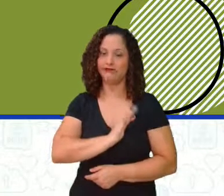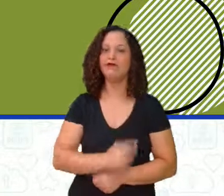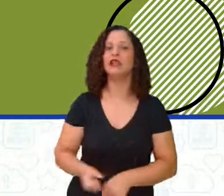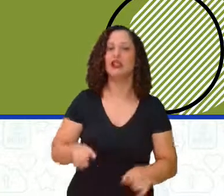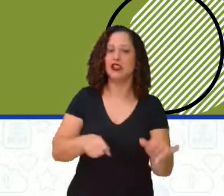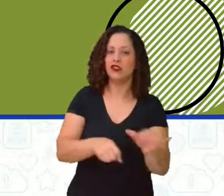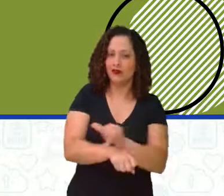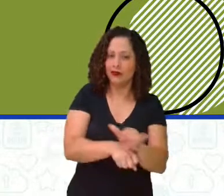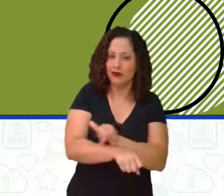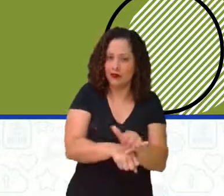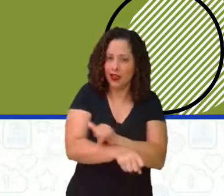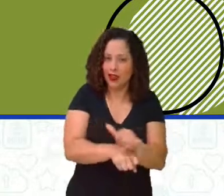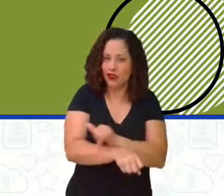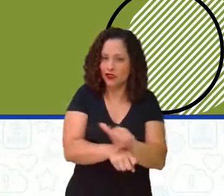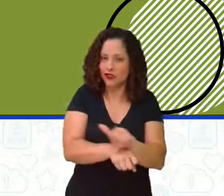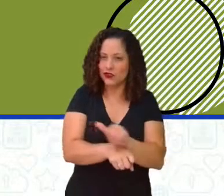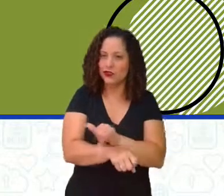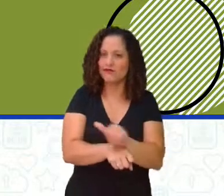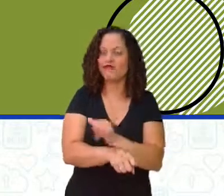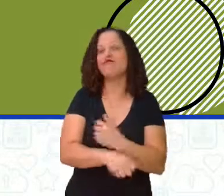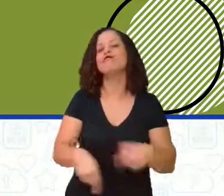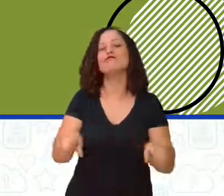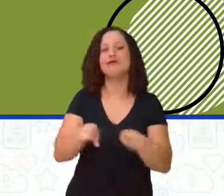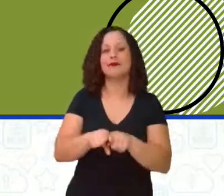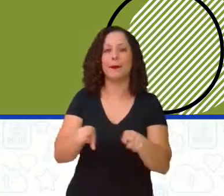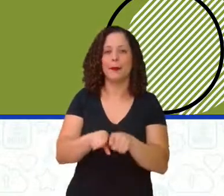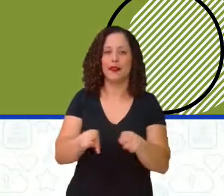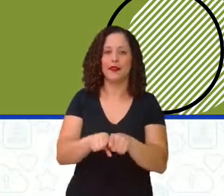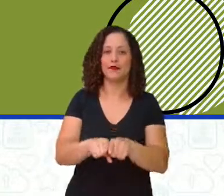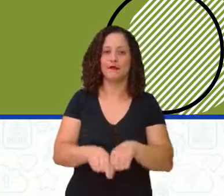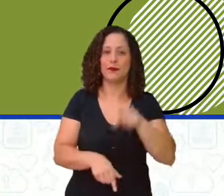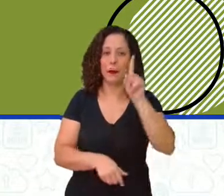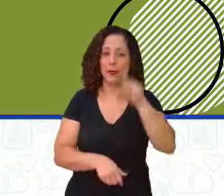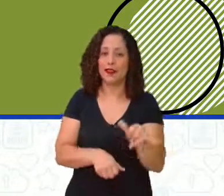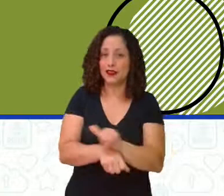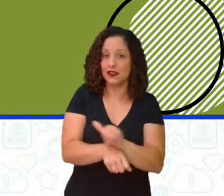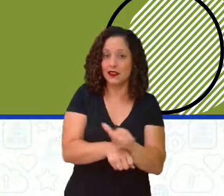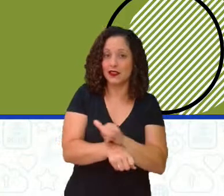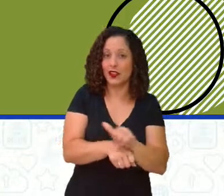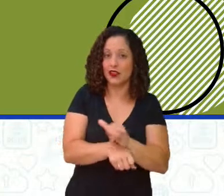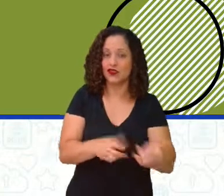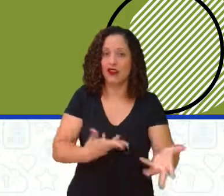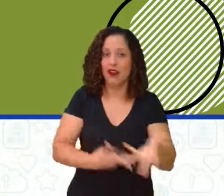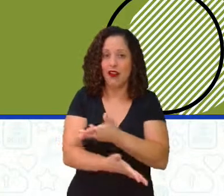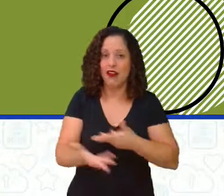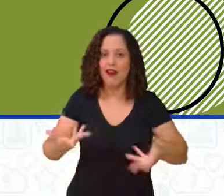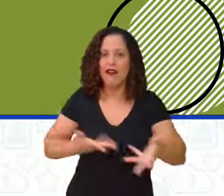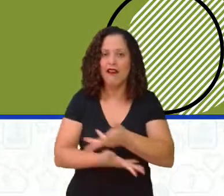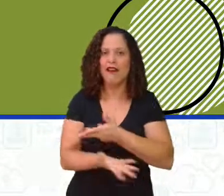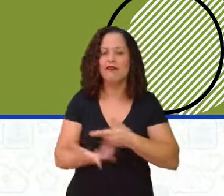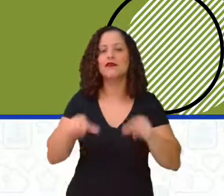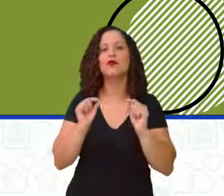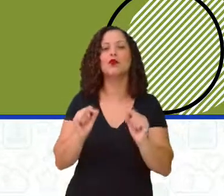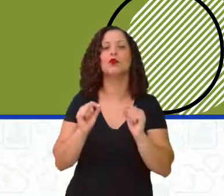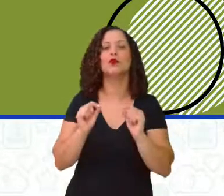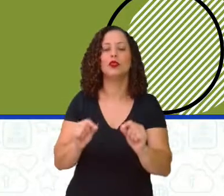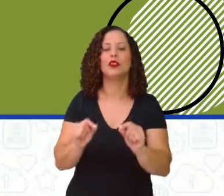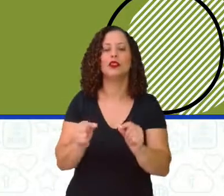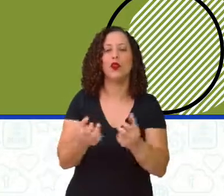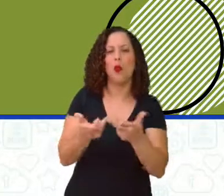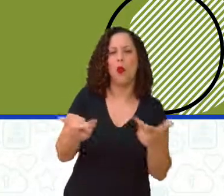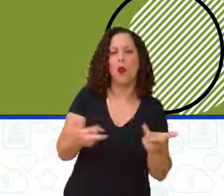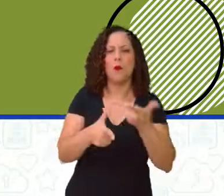e estratégias. Essas estratégias estão aí relacionadas ao desequilíbrio, à